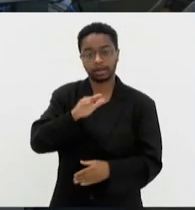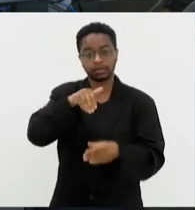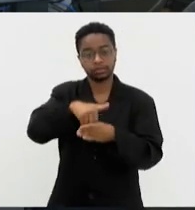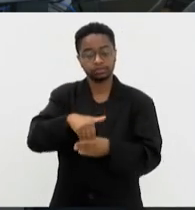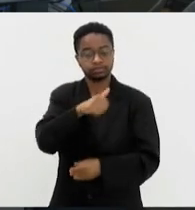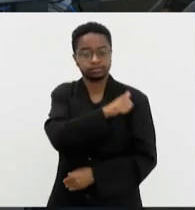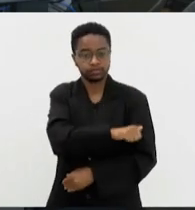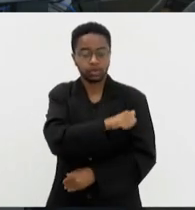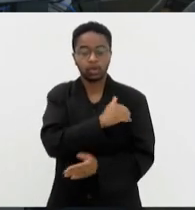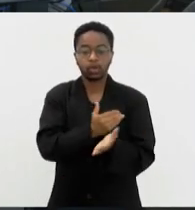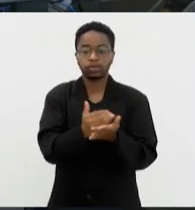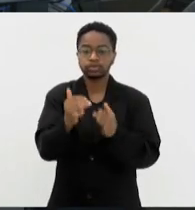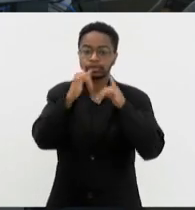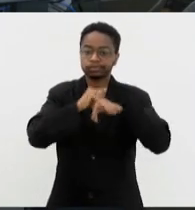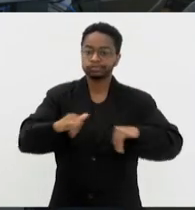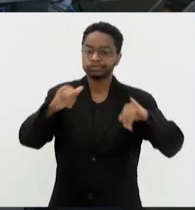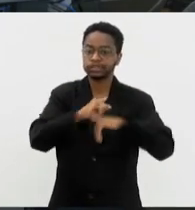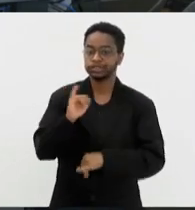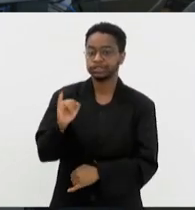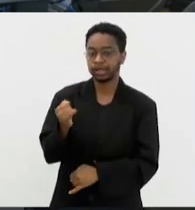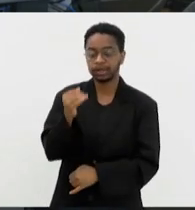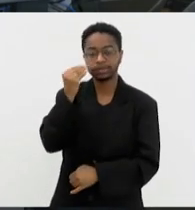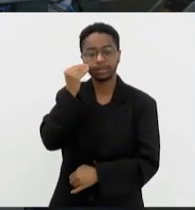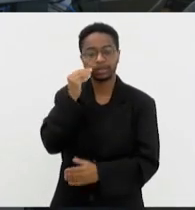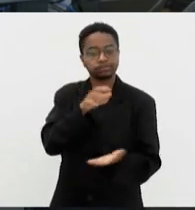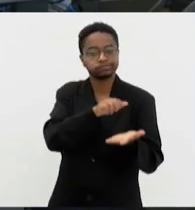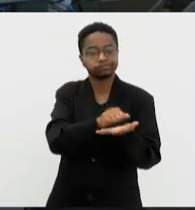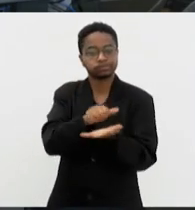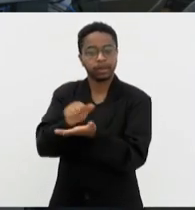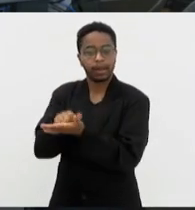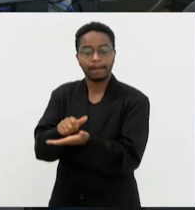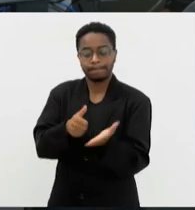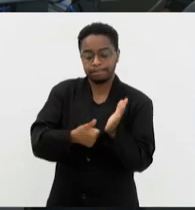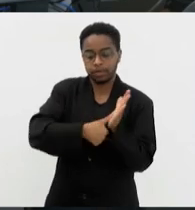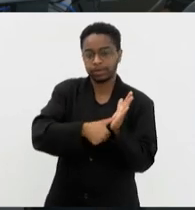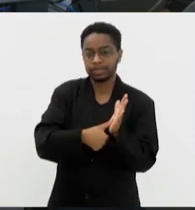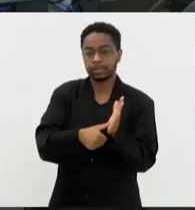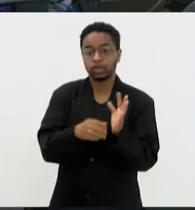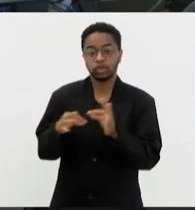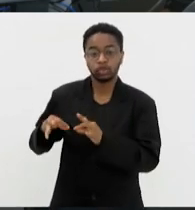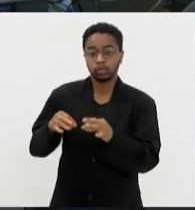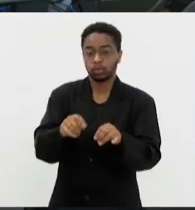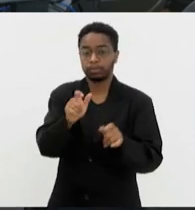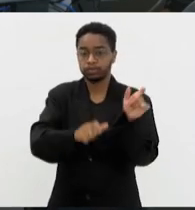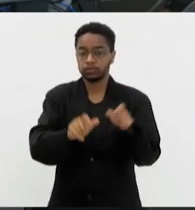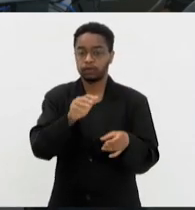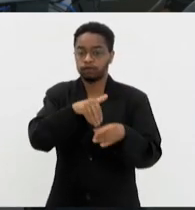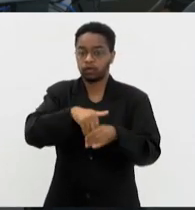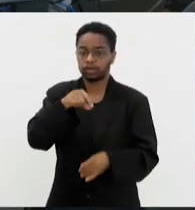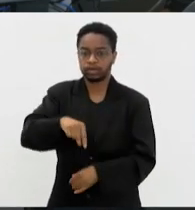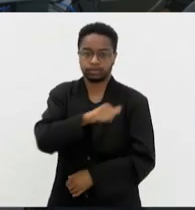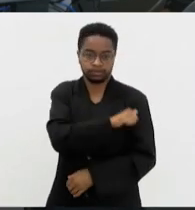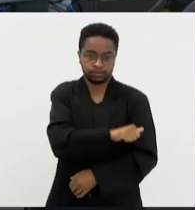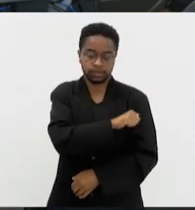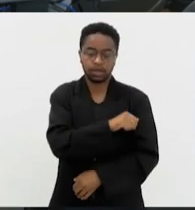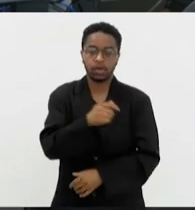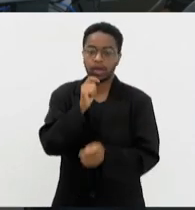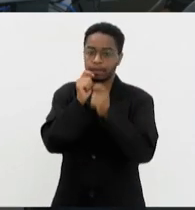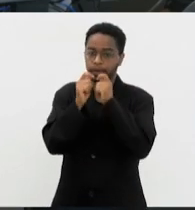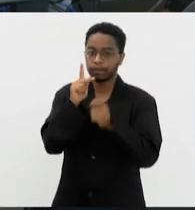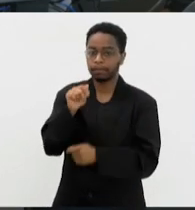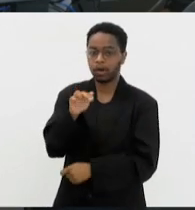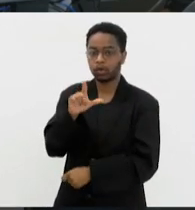iniciou uma campanha em janeiro para cadastrar a biometria de 100% do eleitorado fluminense. O repórter Paulo Vitor Viviani está